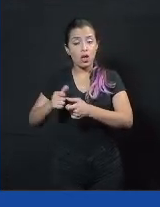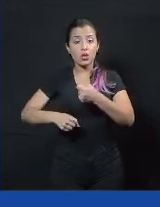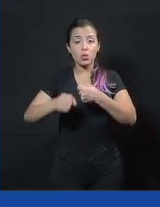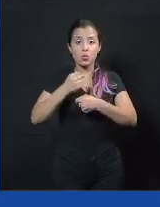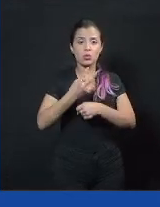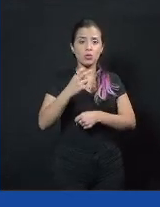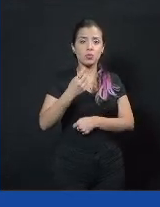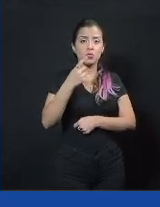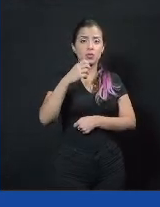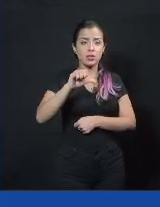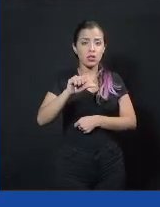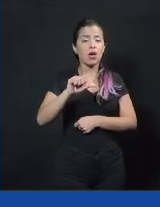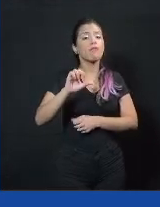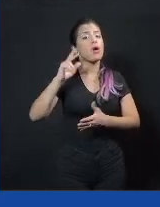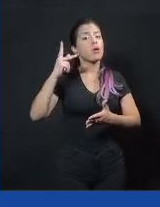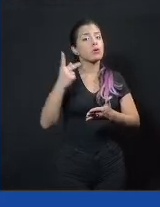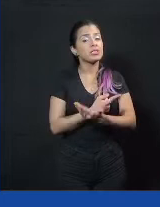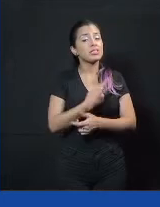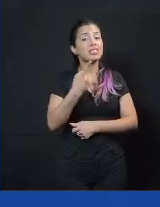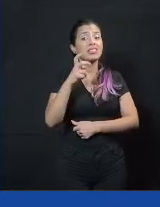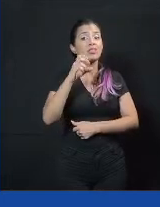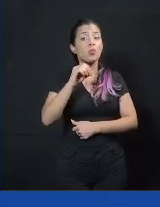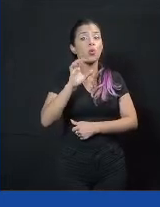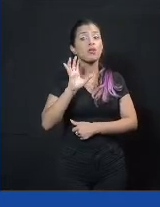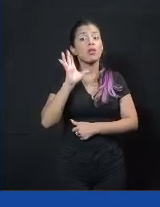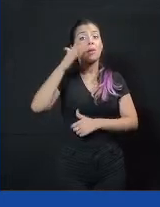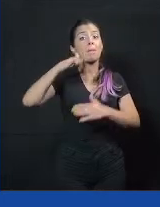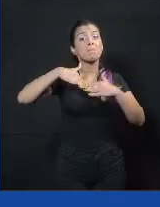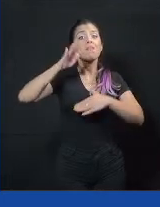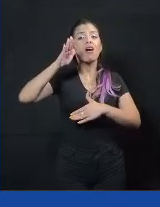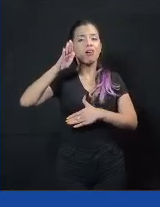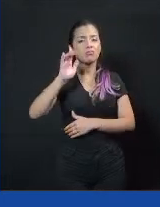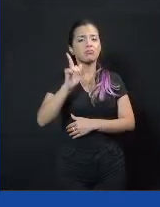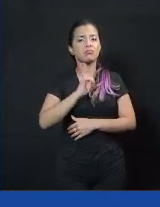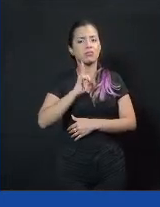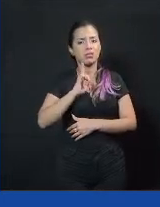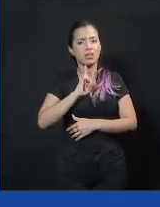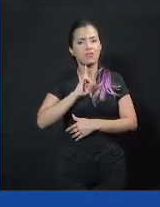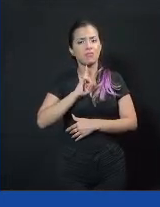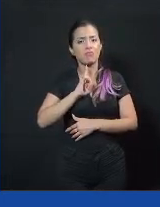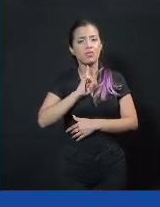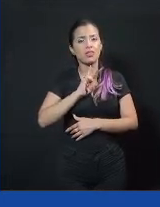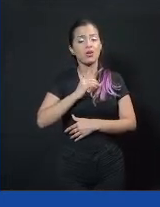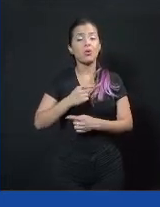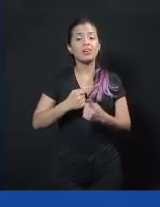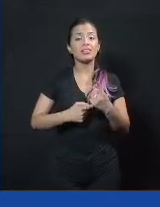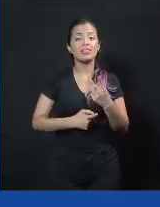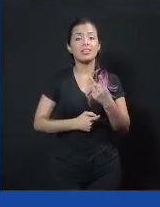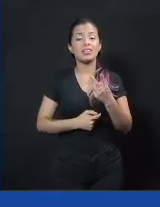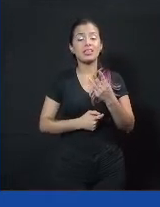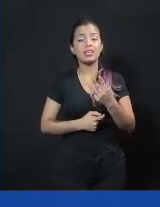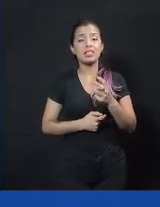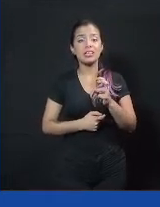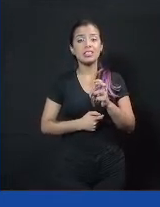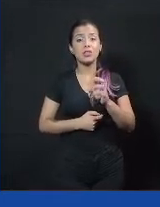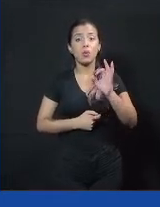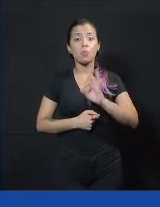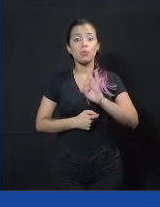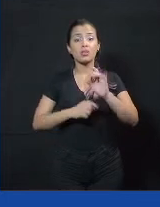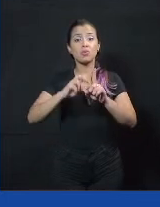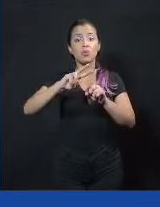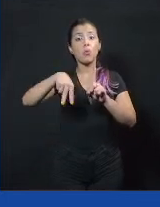250 casos de invasões. Teve crescimento de 135% em relação ao